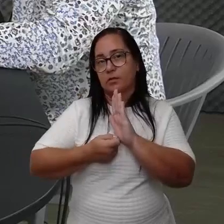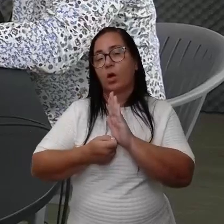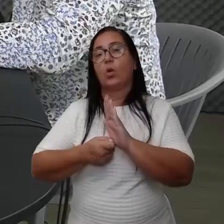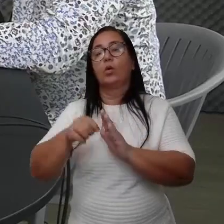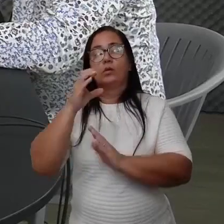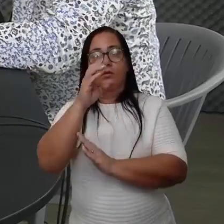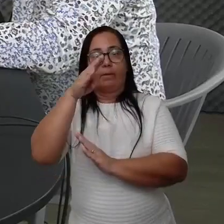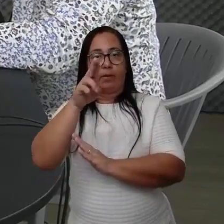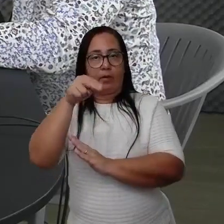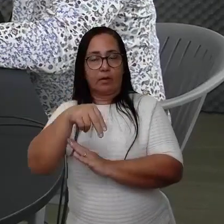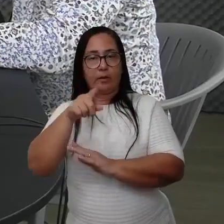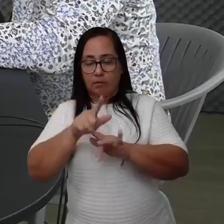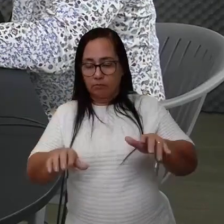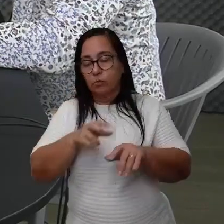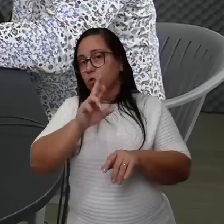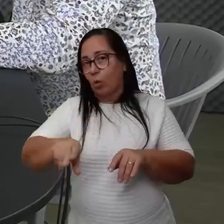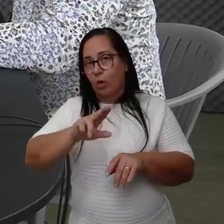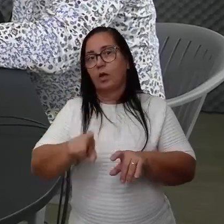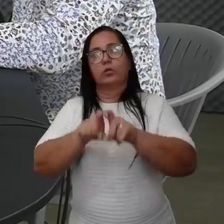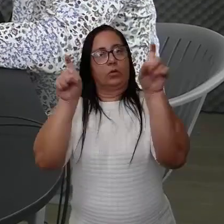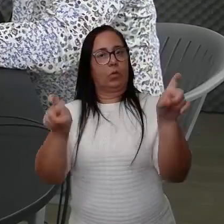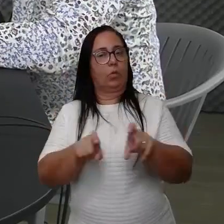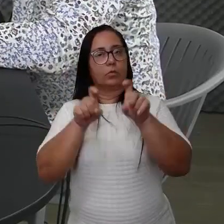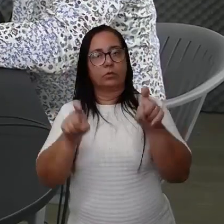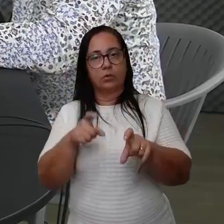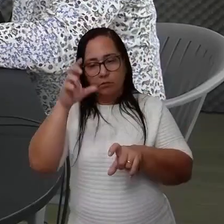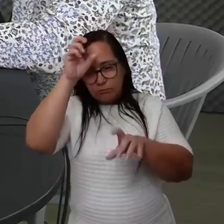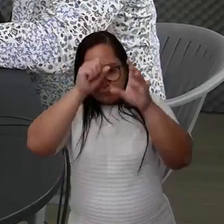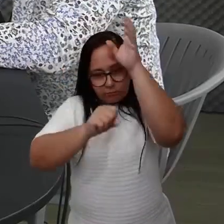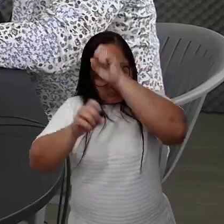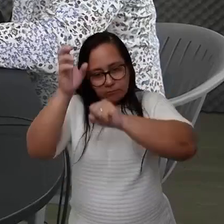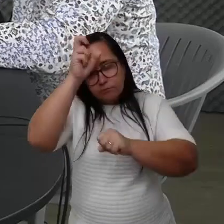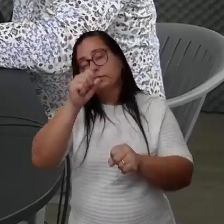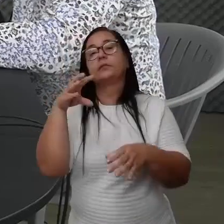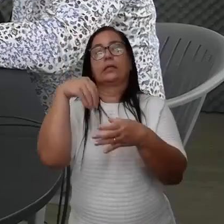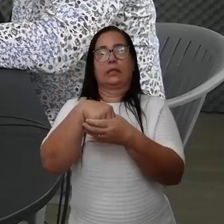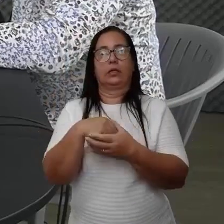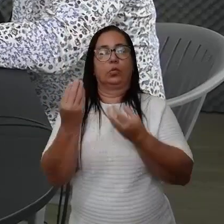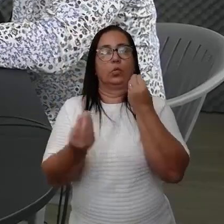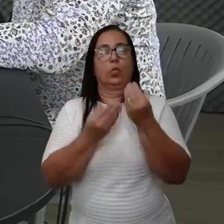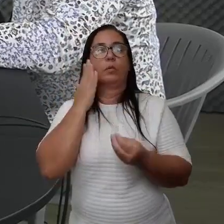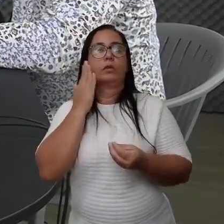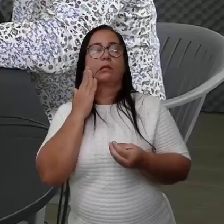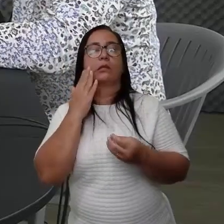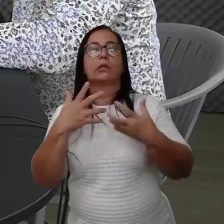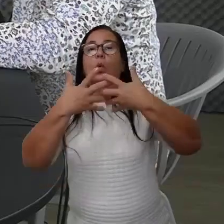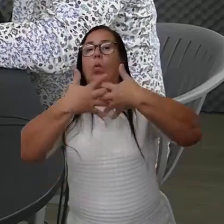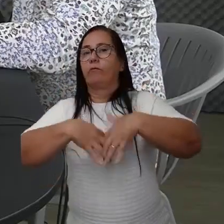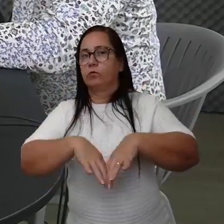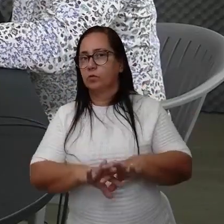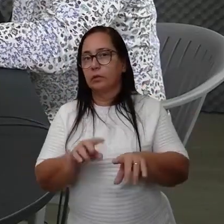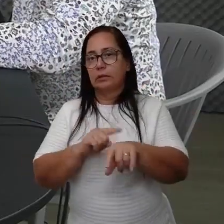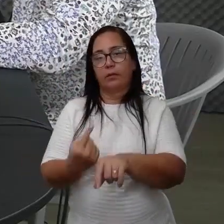máquina de datilografia, já era computadores. E aí foi aprender isso dentro do veículo para entender como ia funcionar. Naquele tempo, a